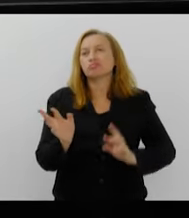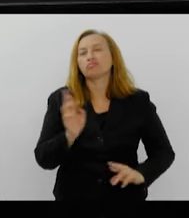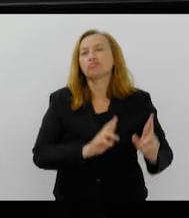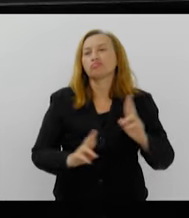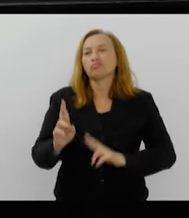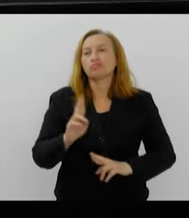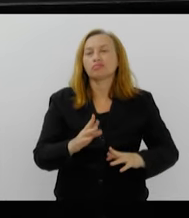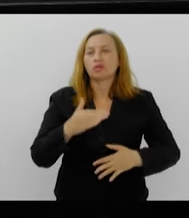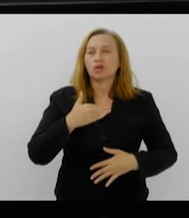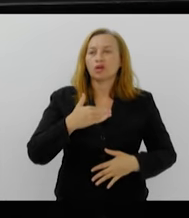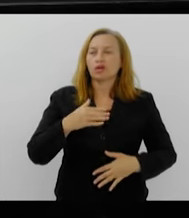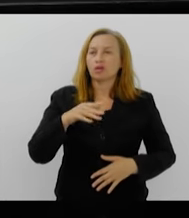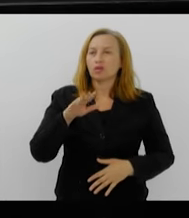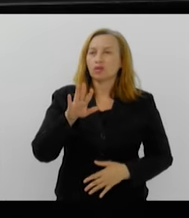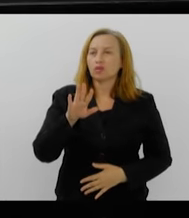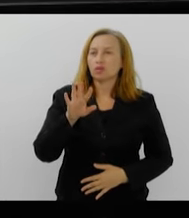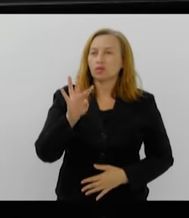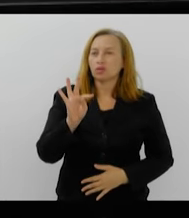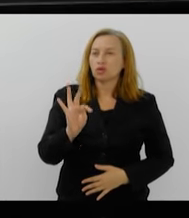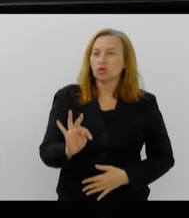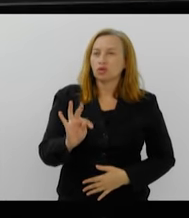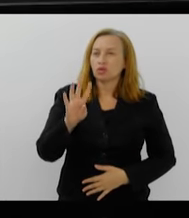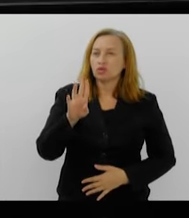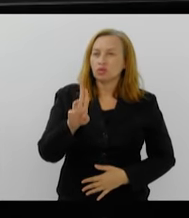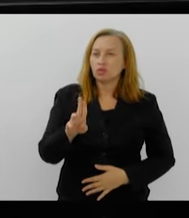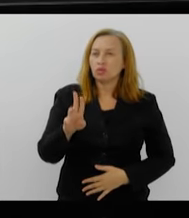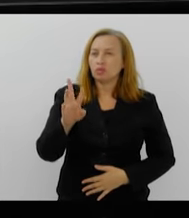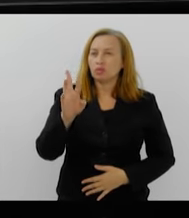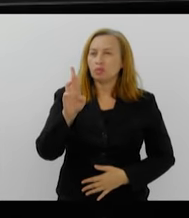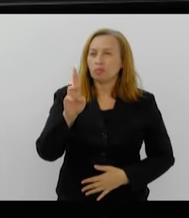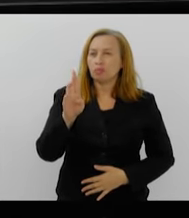tuberculose, vai alcançar aí o valor de